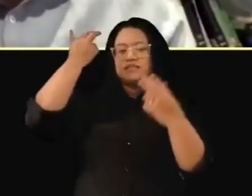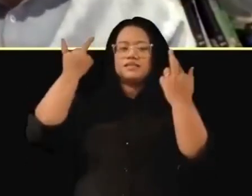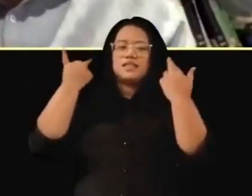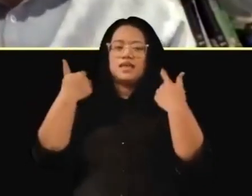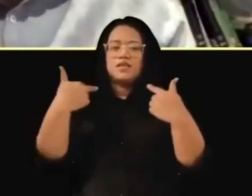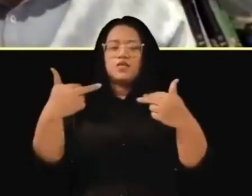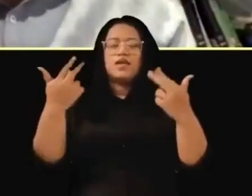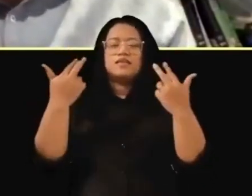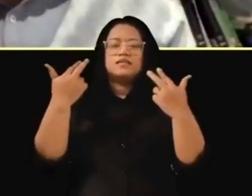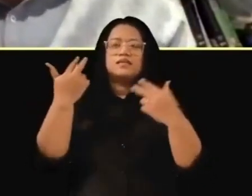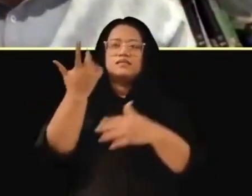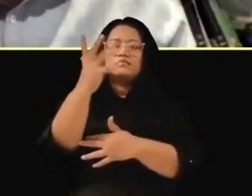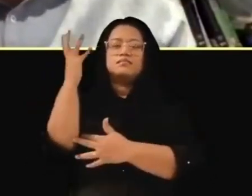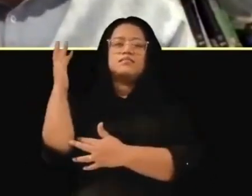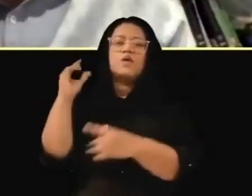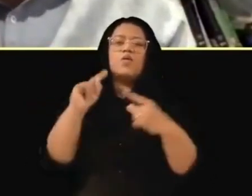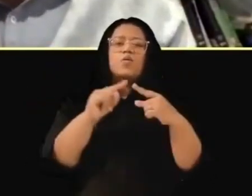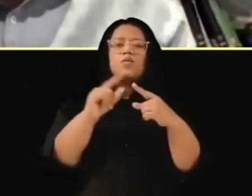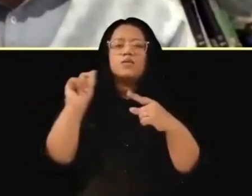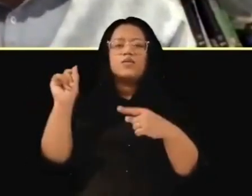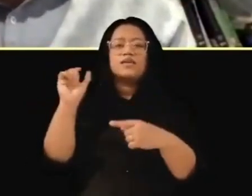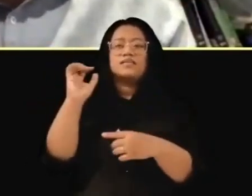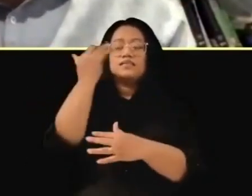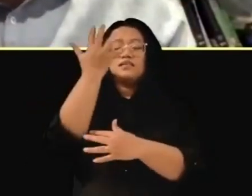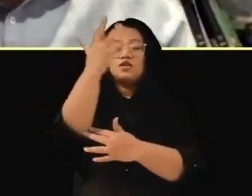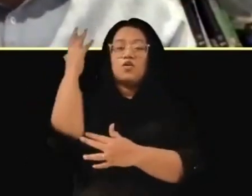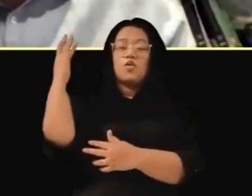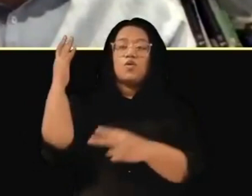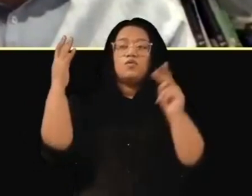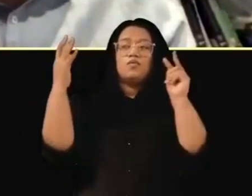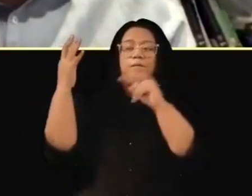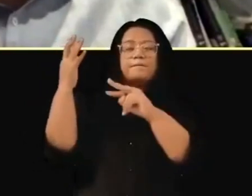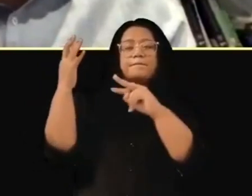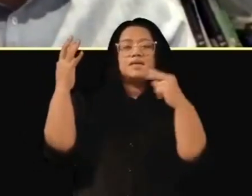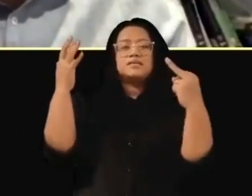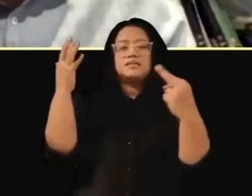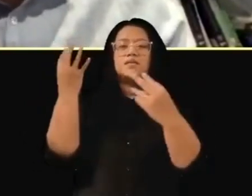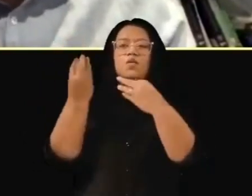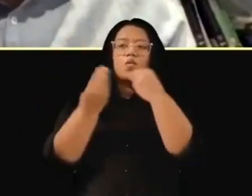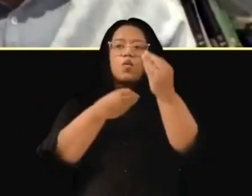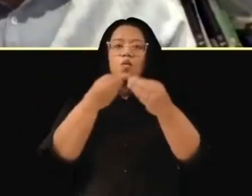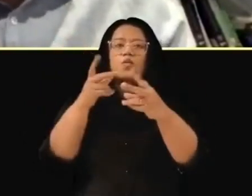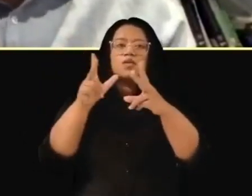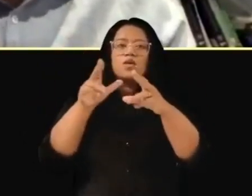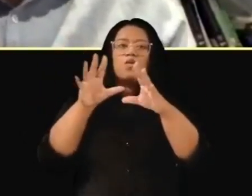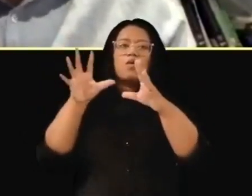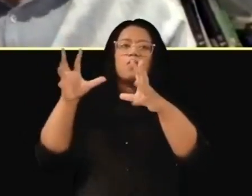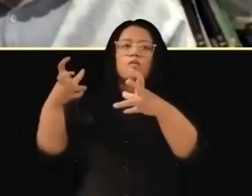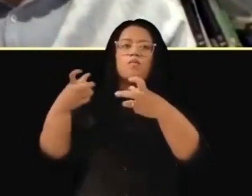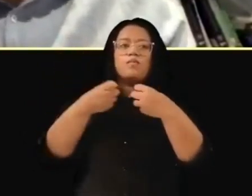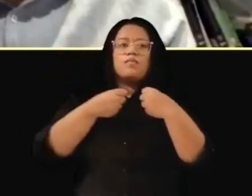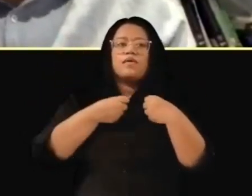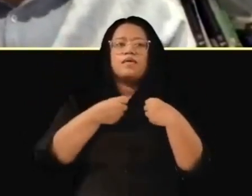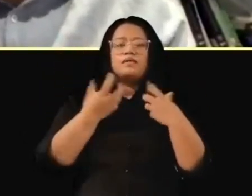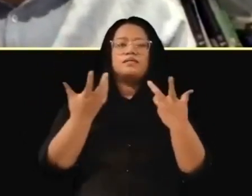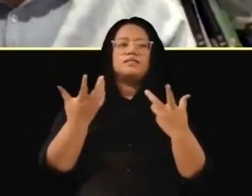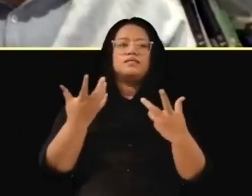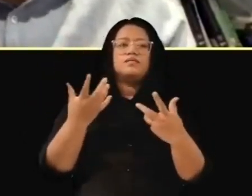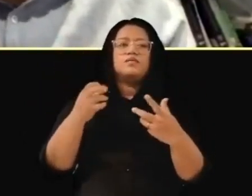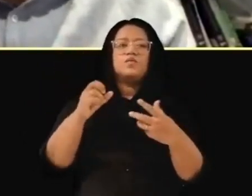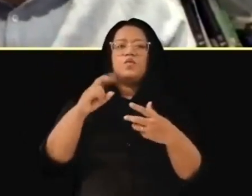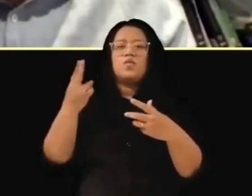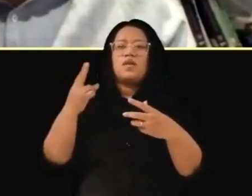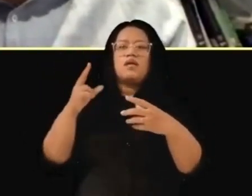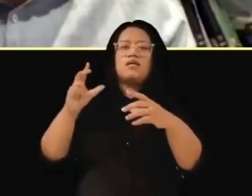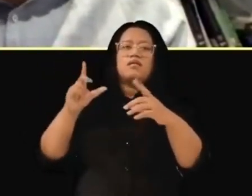né? Quer dizer, enquanto nós olharmos para a natureza como algo a ser usurpado, né? E possamos esgotar os